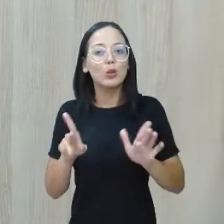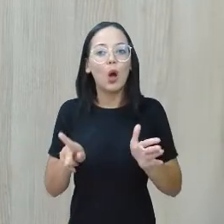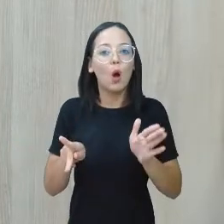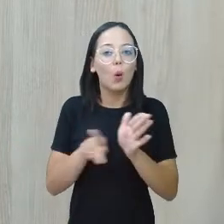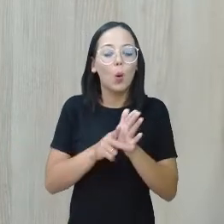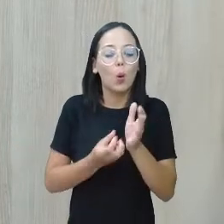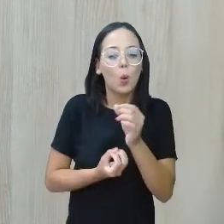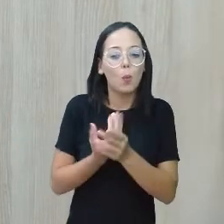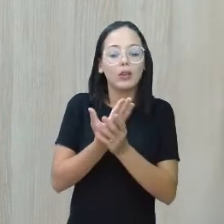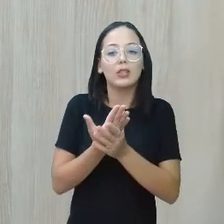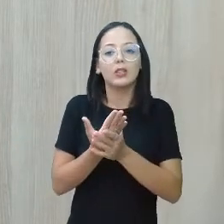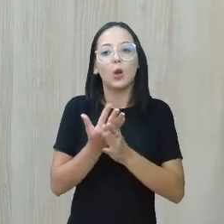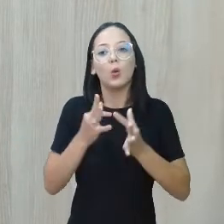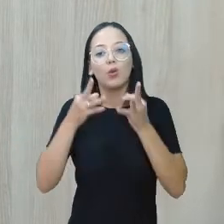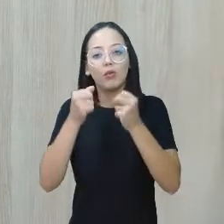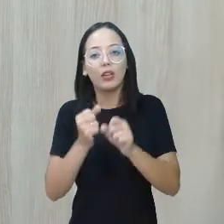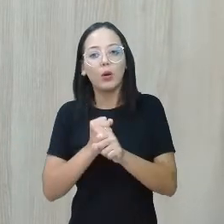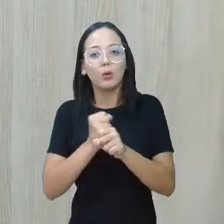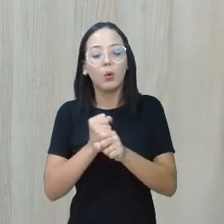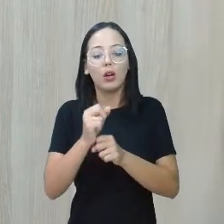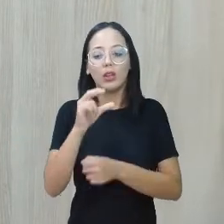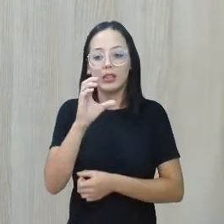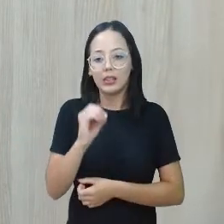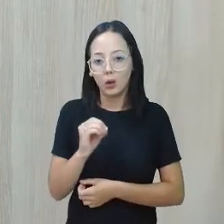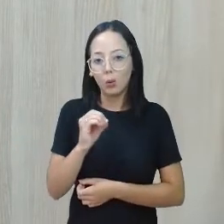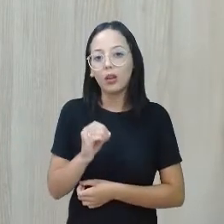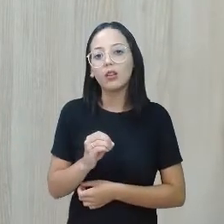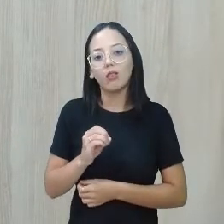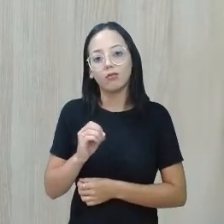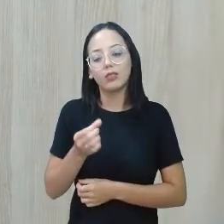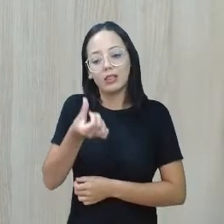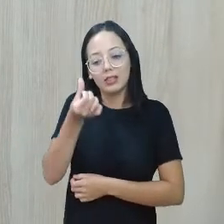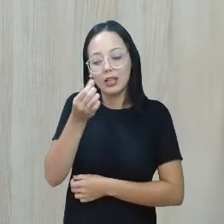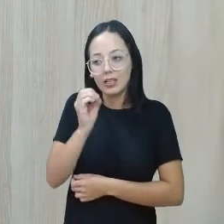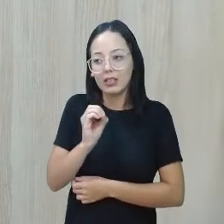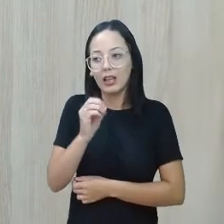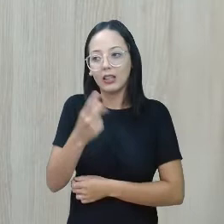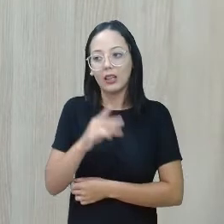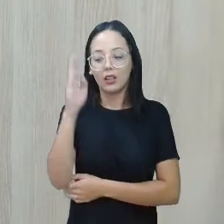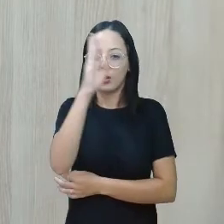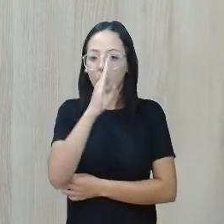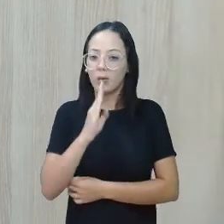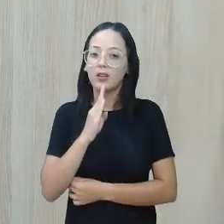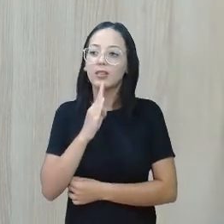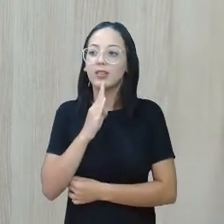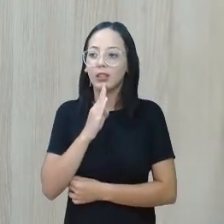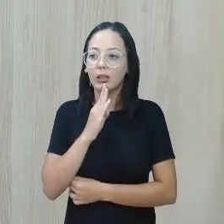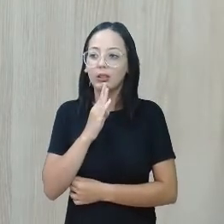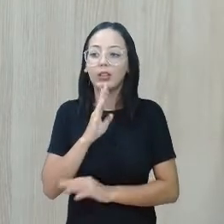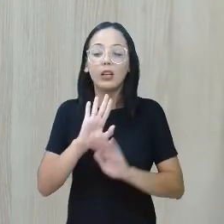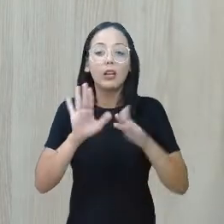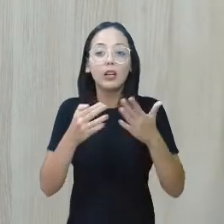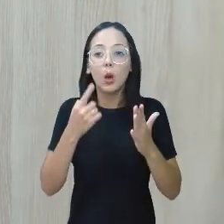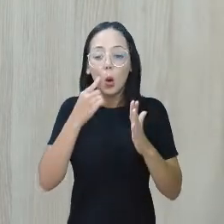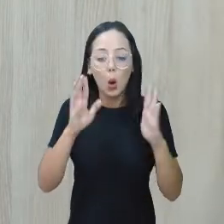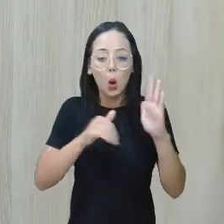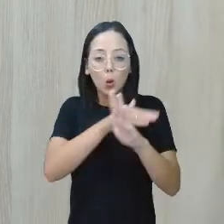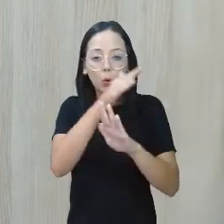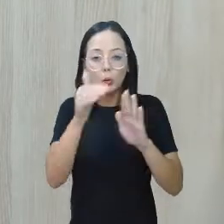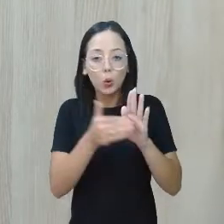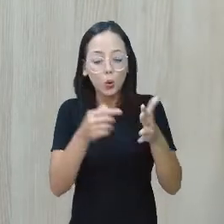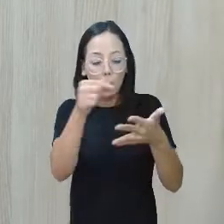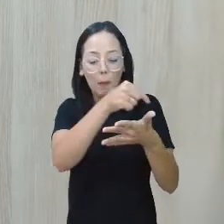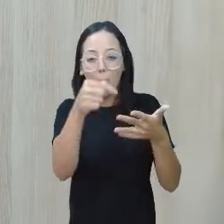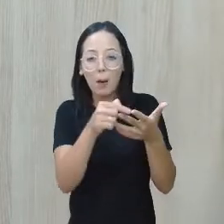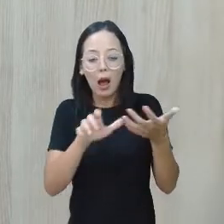também, né? No final da década de 50, na verdade, na década de 60 no Brasil. Foi. Né? Então, tudo isso era uma